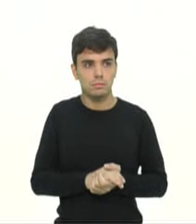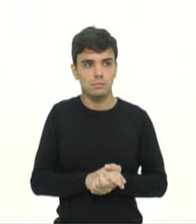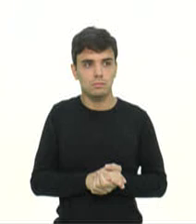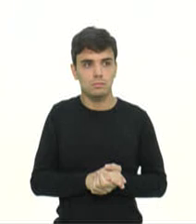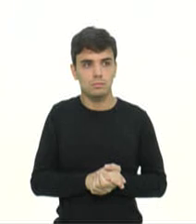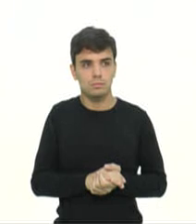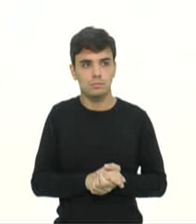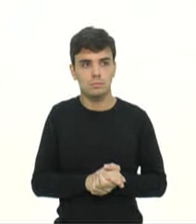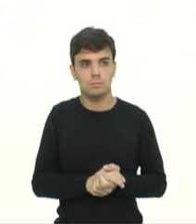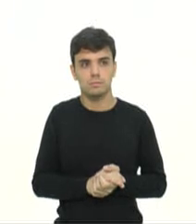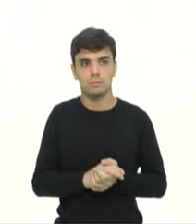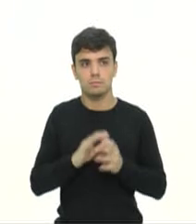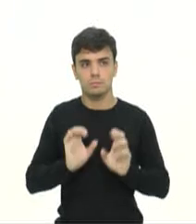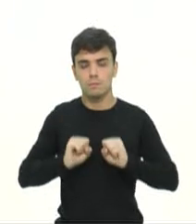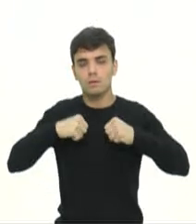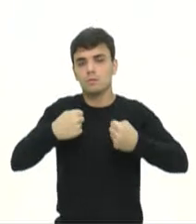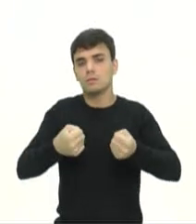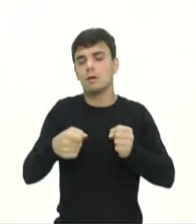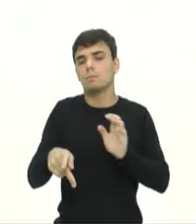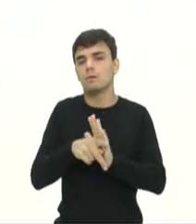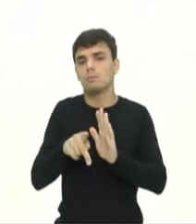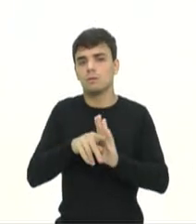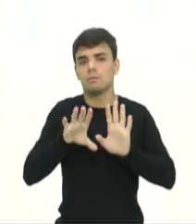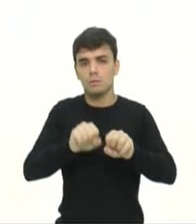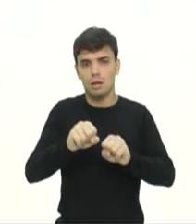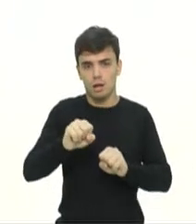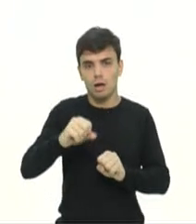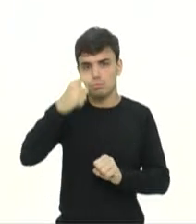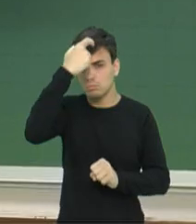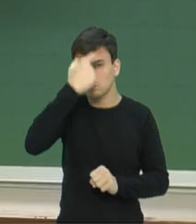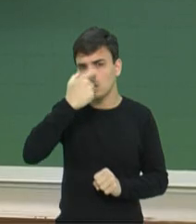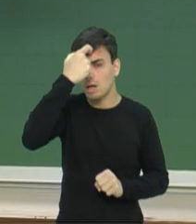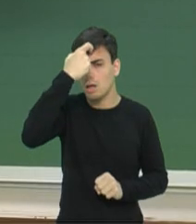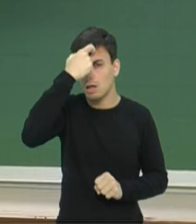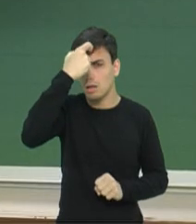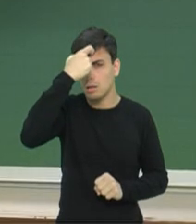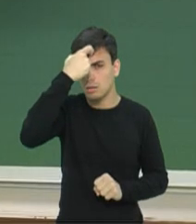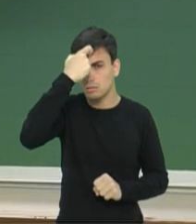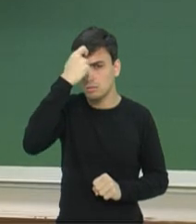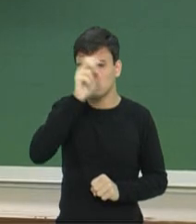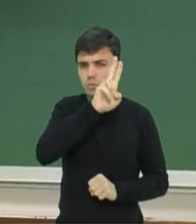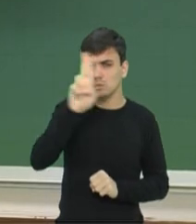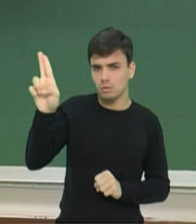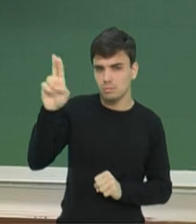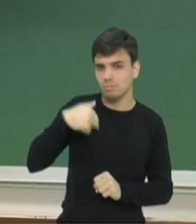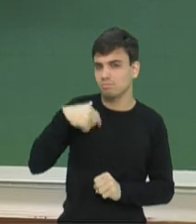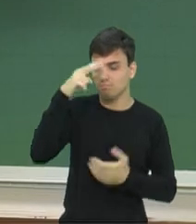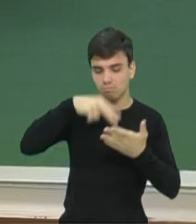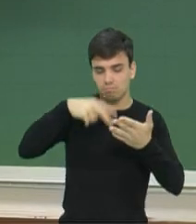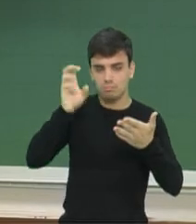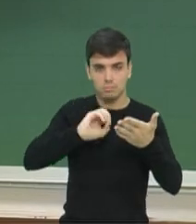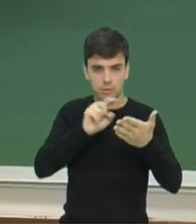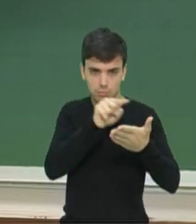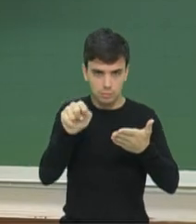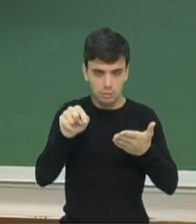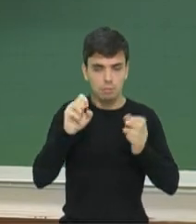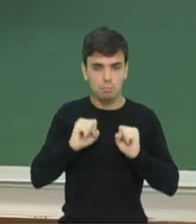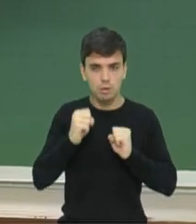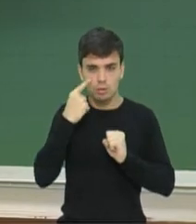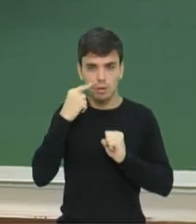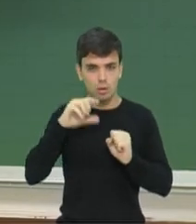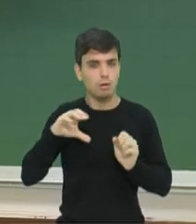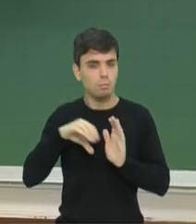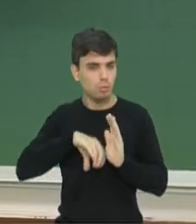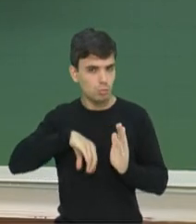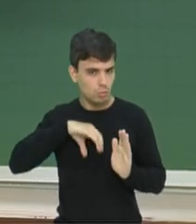aqui, esforçar-se para a formação do caráter. Então temos em primeiro aqui, ela em japonês, né? Não vou ler para vocês, vamos trazer para a parte do